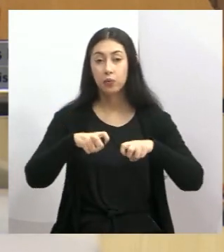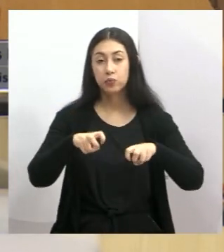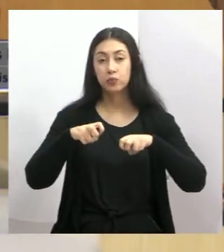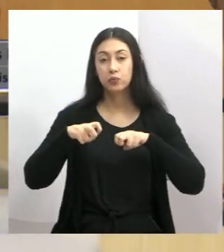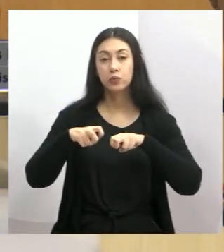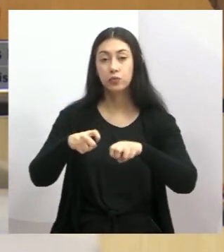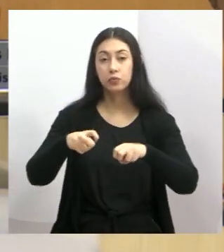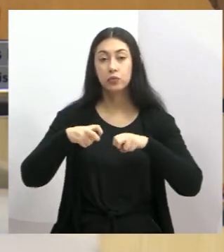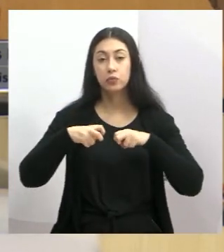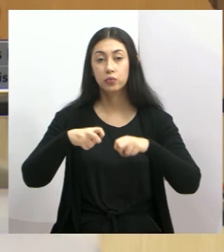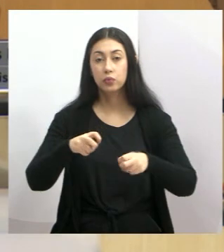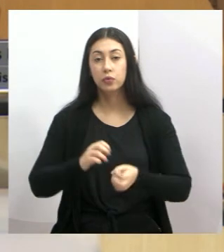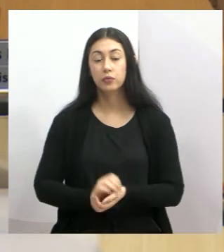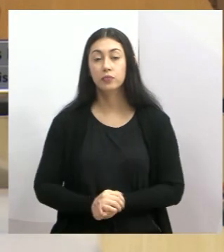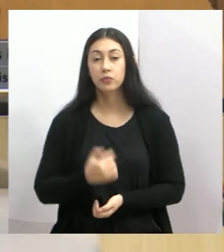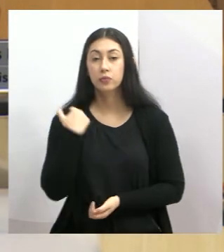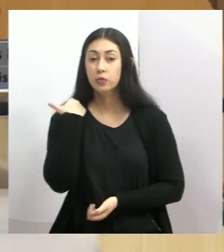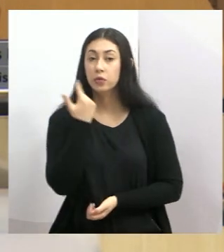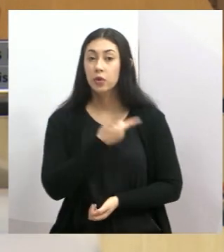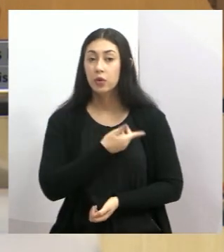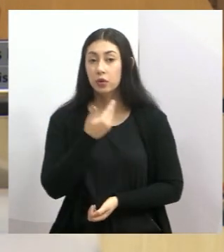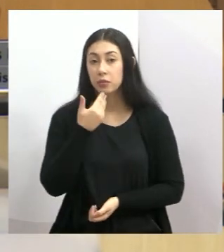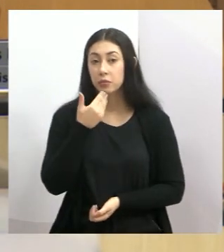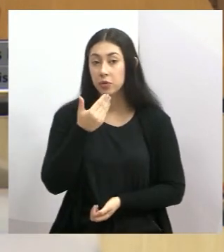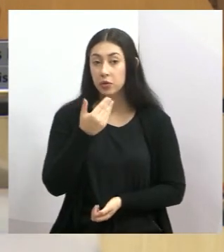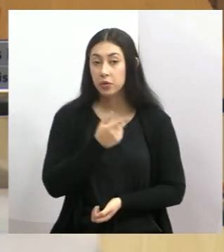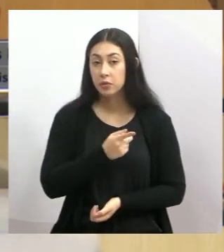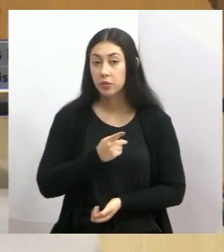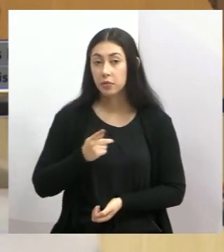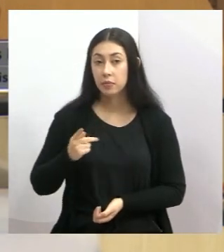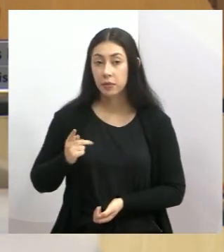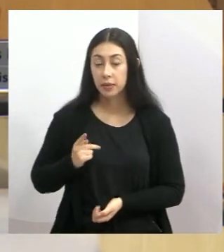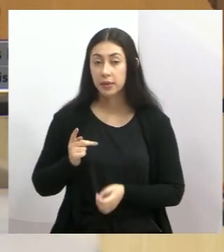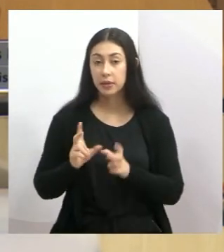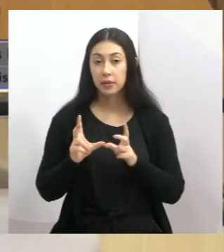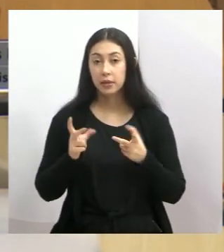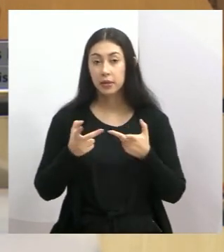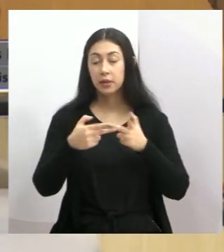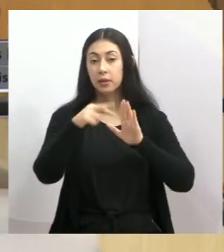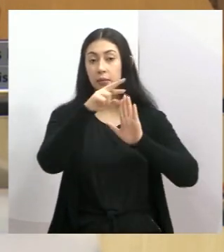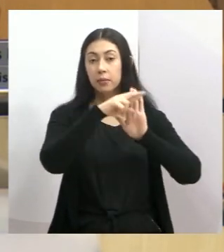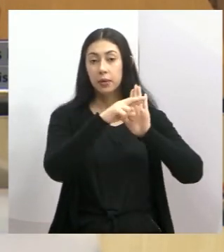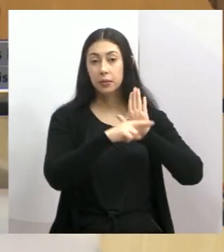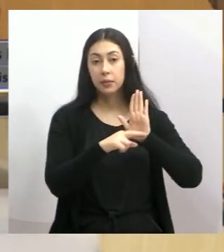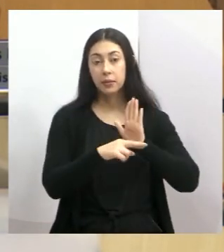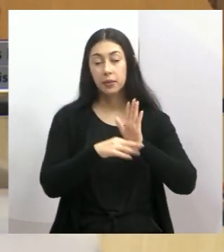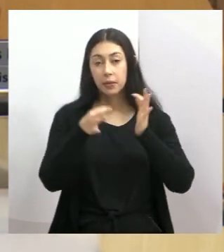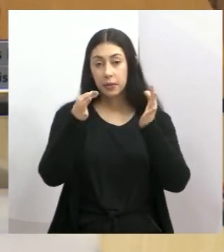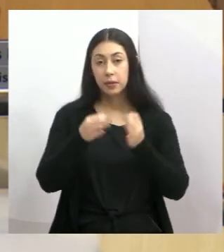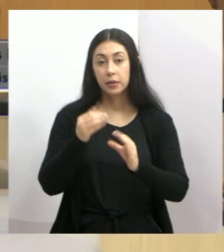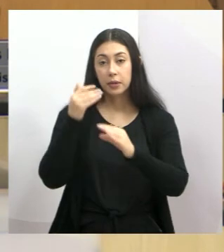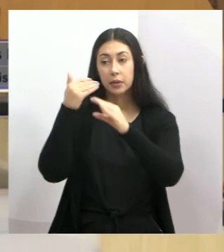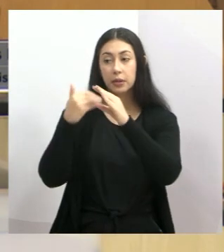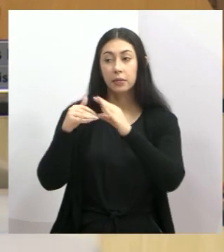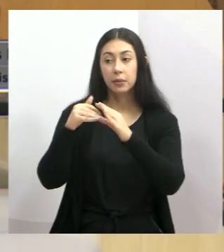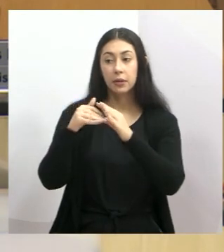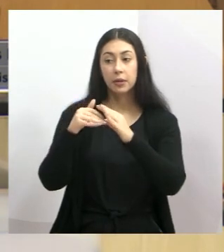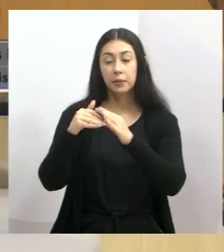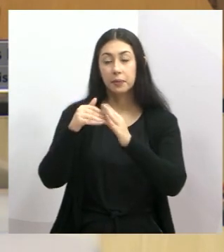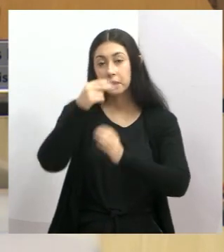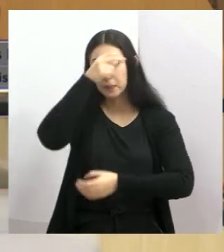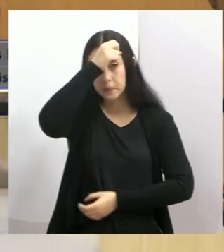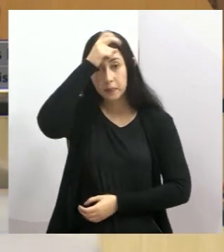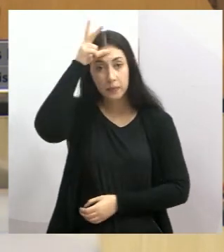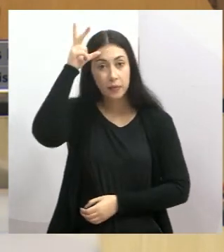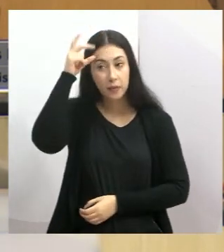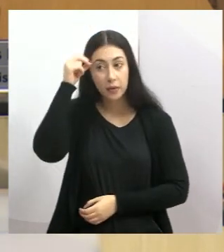queremos ouvido e aprovado pelo egrégio plenário e cumpridas as formalidades regimentais que seja encaminhado ao Senhor Prefeito